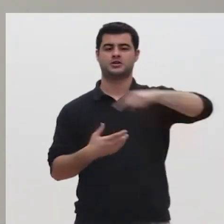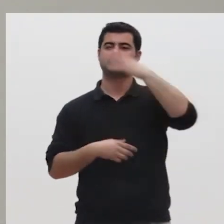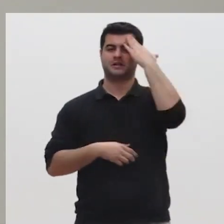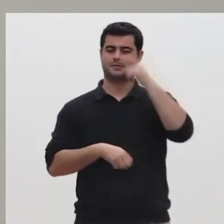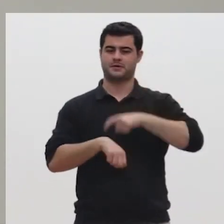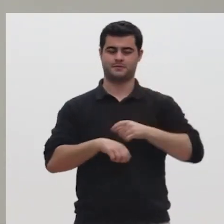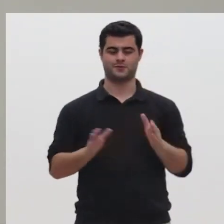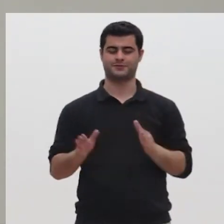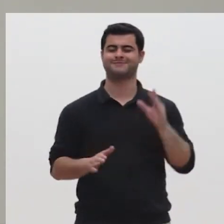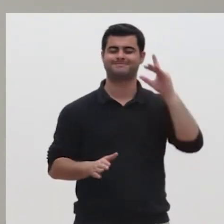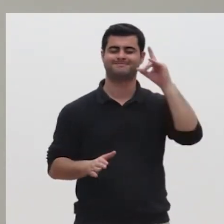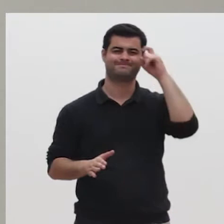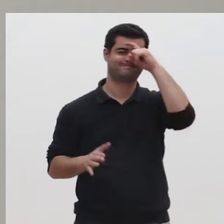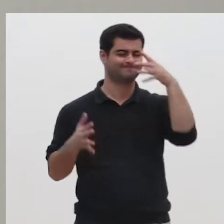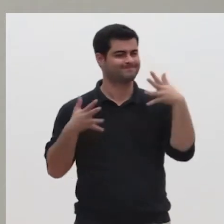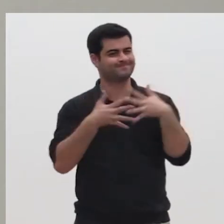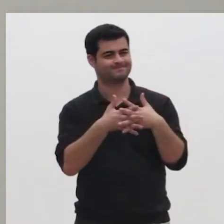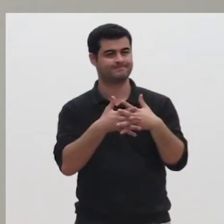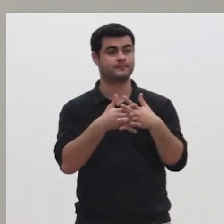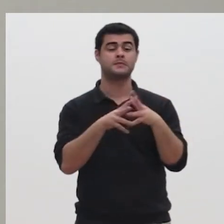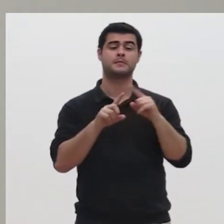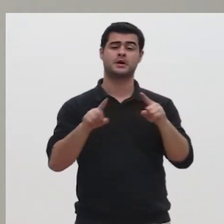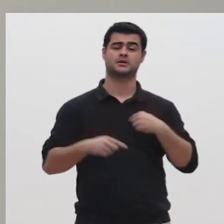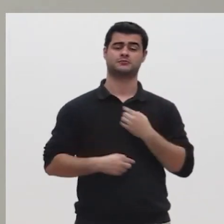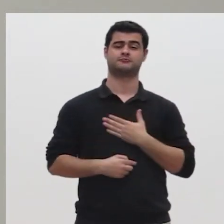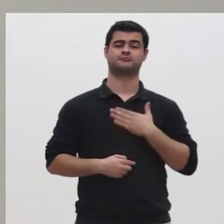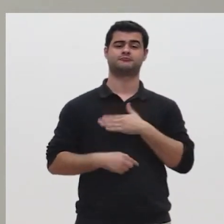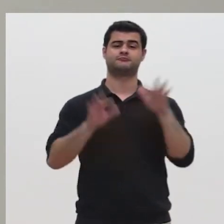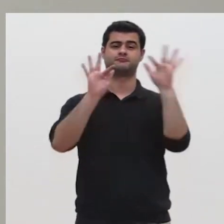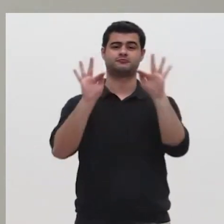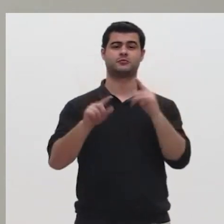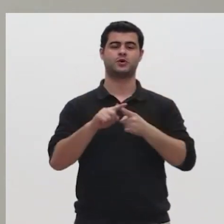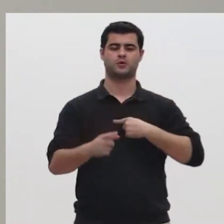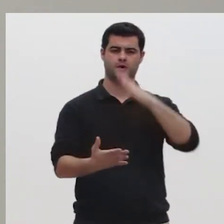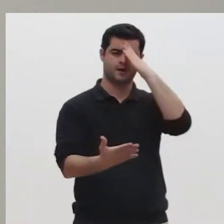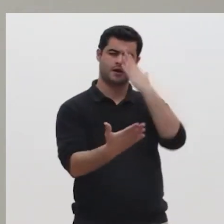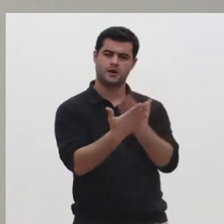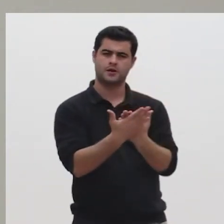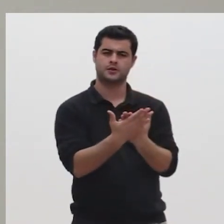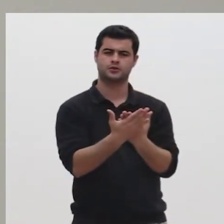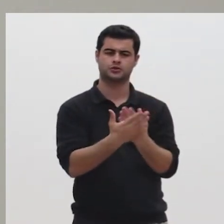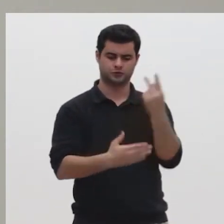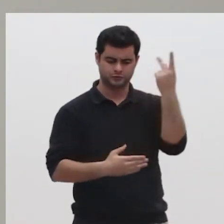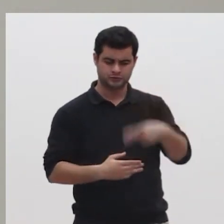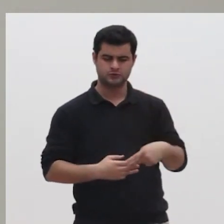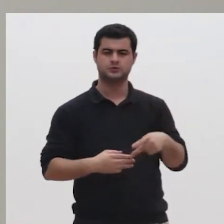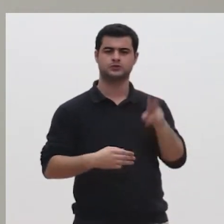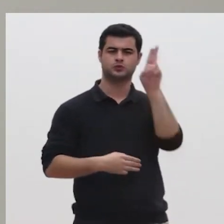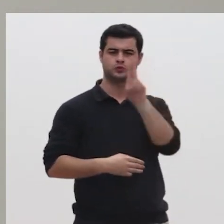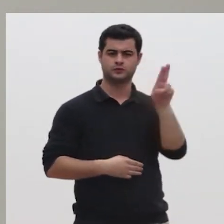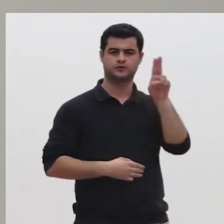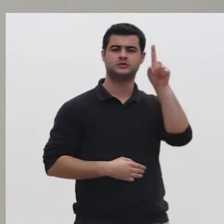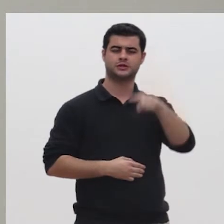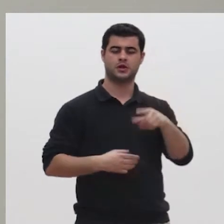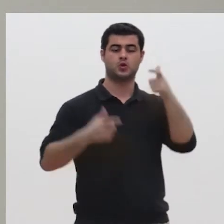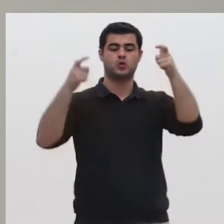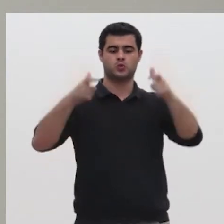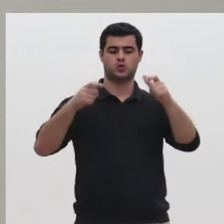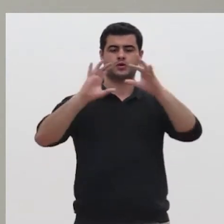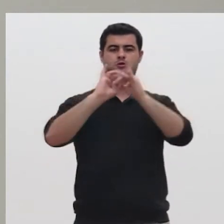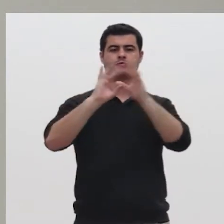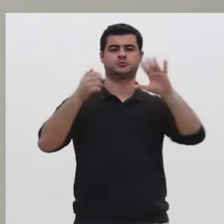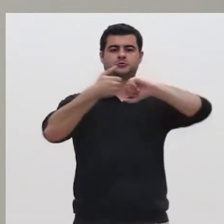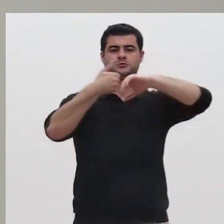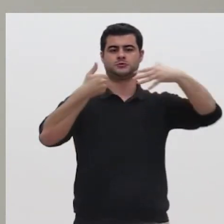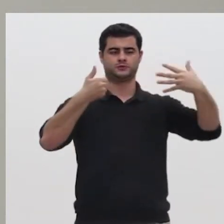muito difícil. Mas eu fico feliz porque eu acredito que a universidade é o espaço democrático do